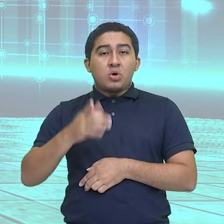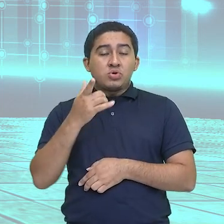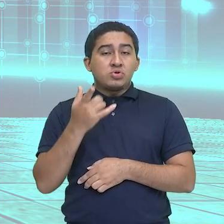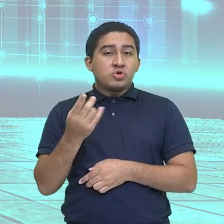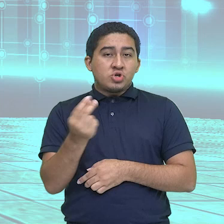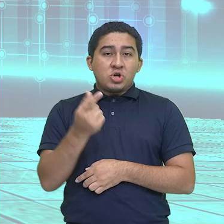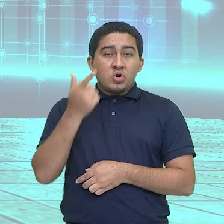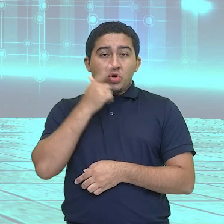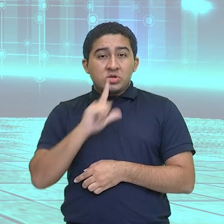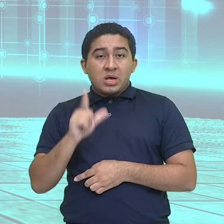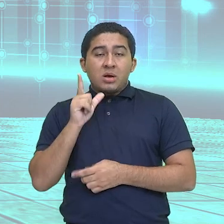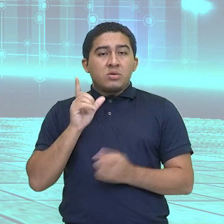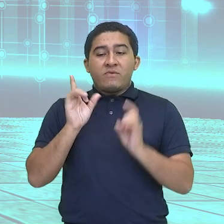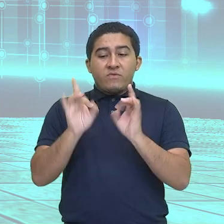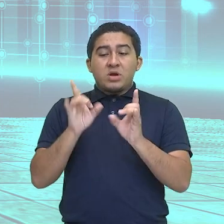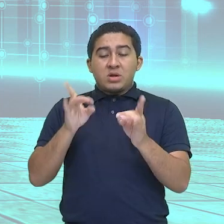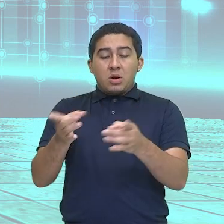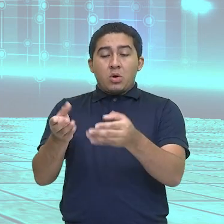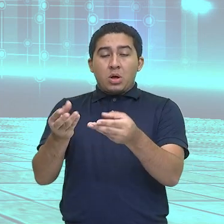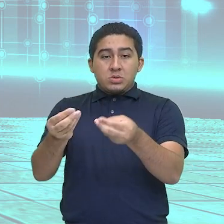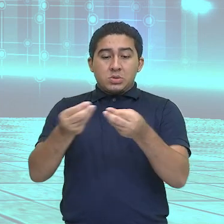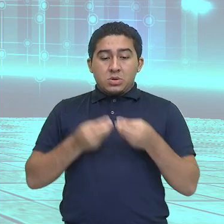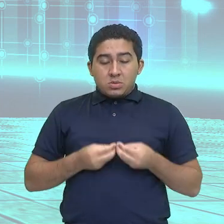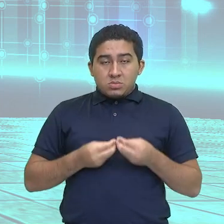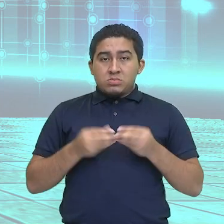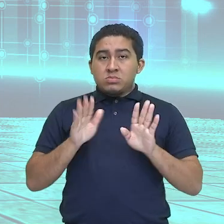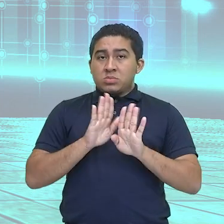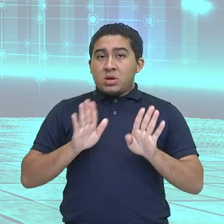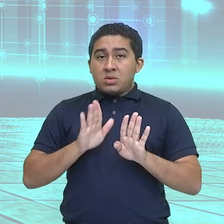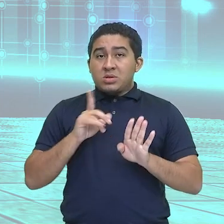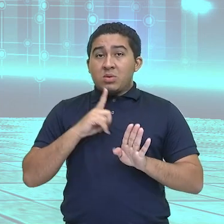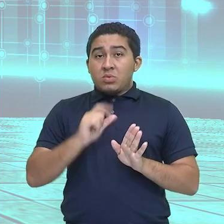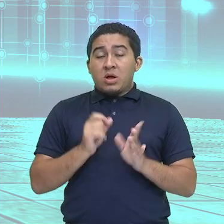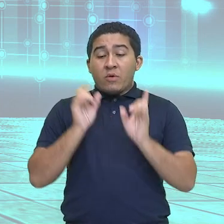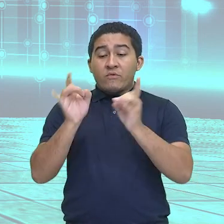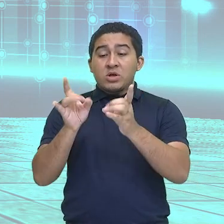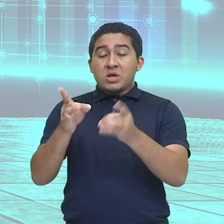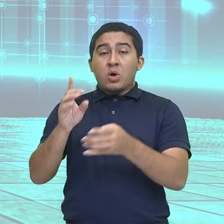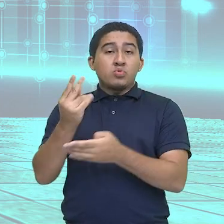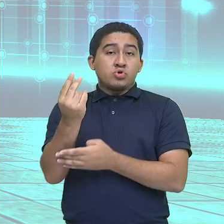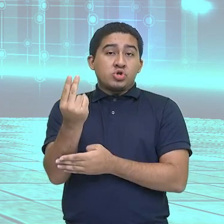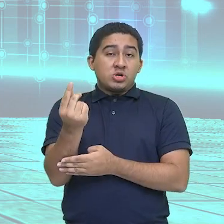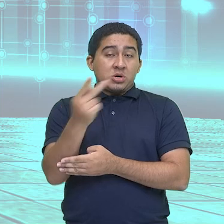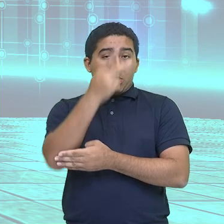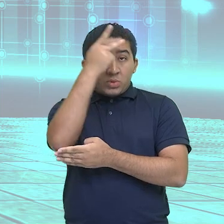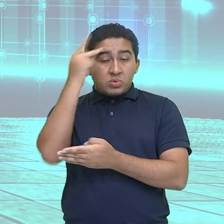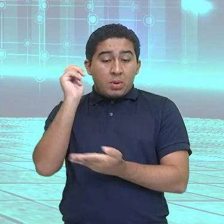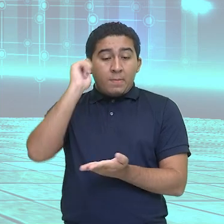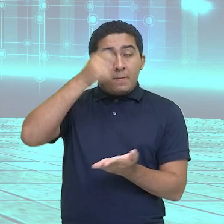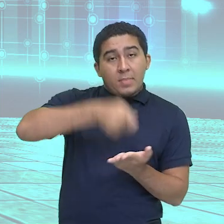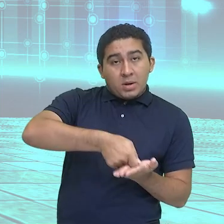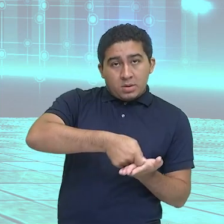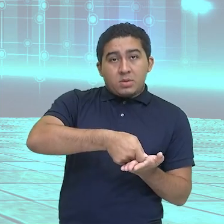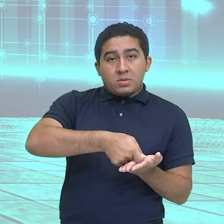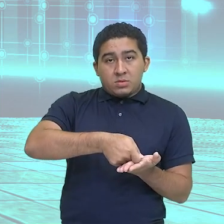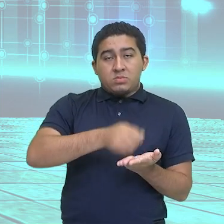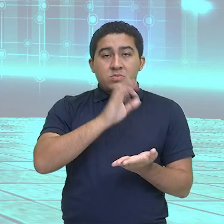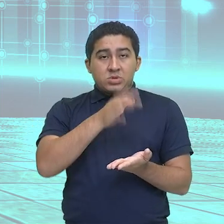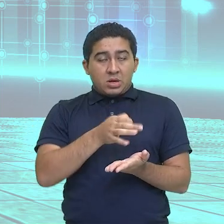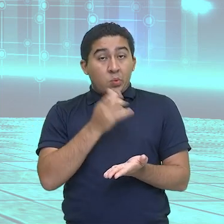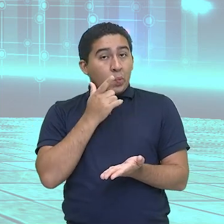da sua venda, né? Aquele lá é a receita, né? Aquilo que você arrecada com as suas